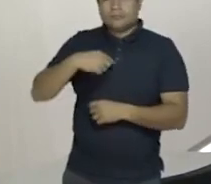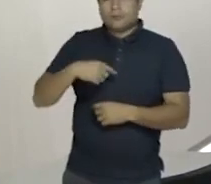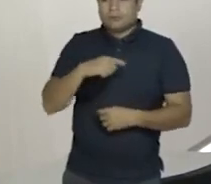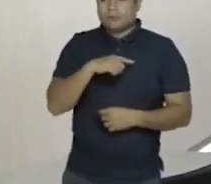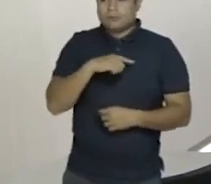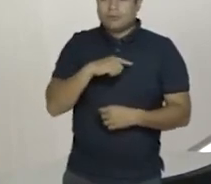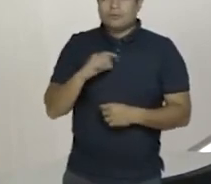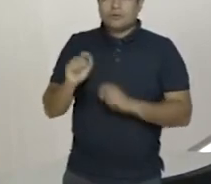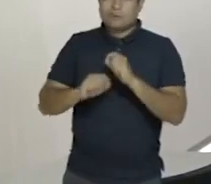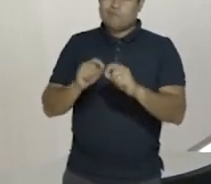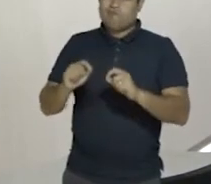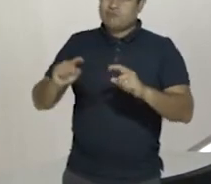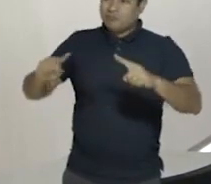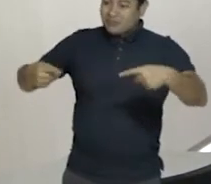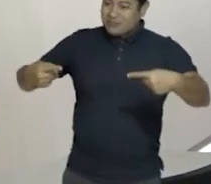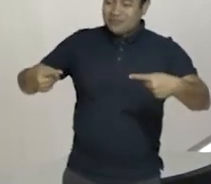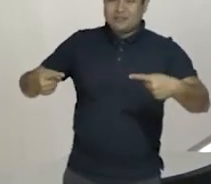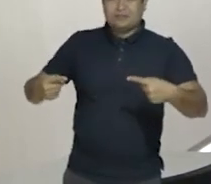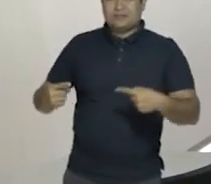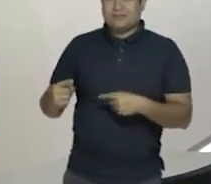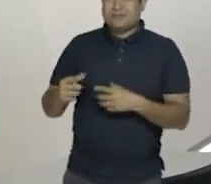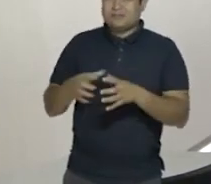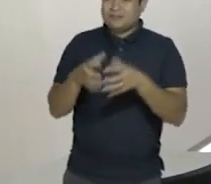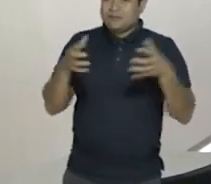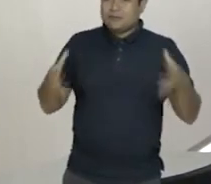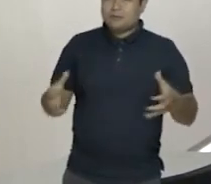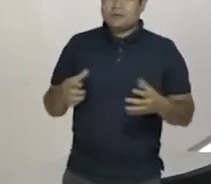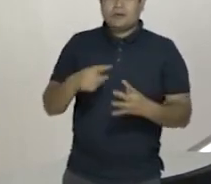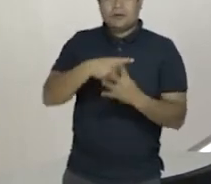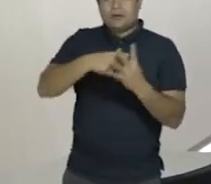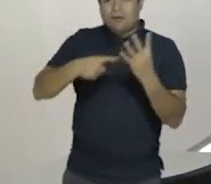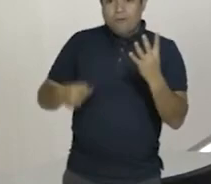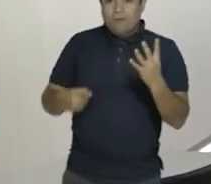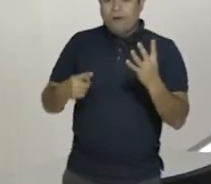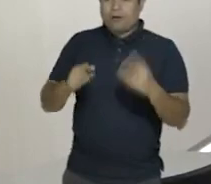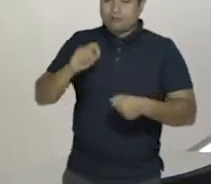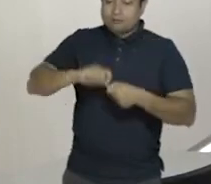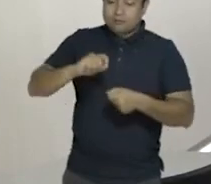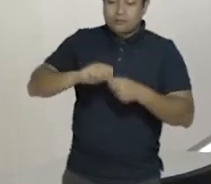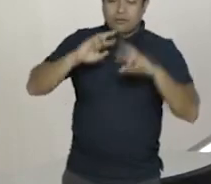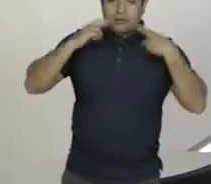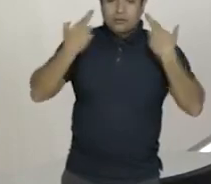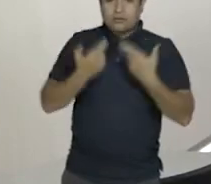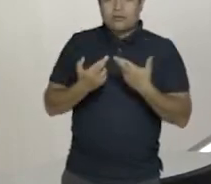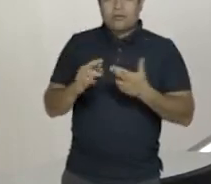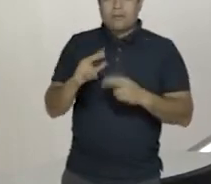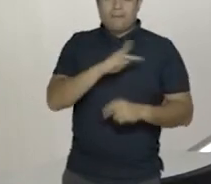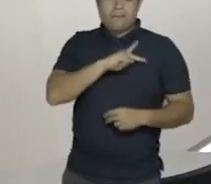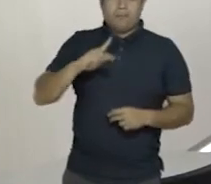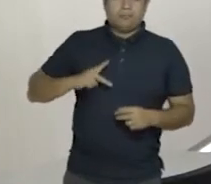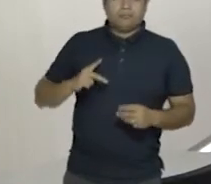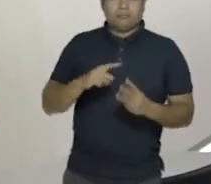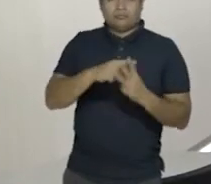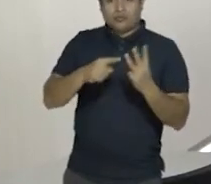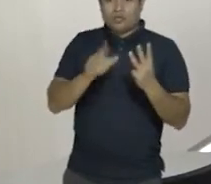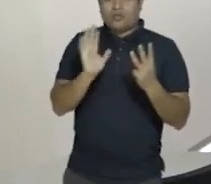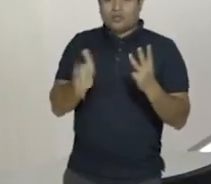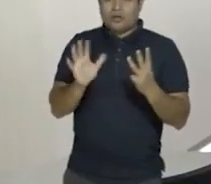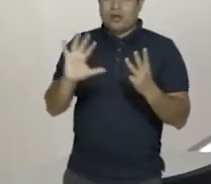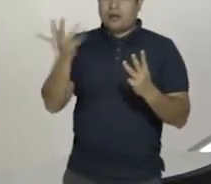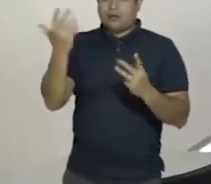tamo realizando quatro audiências públicas em Santa Catarina três delas já foram realizadas